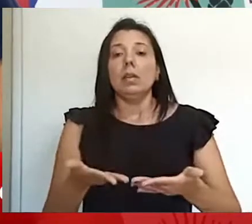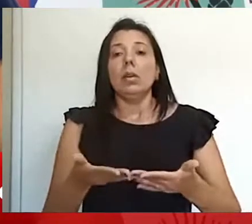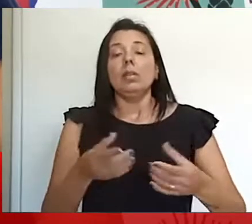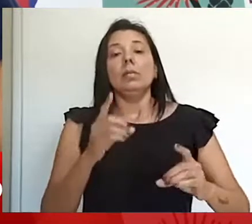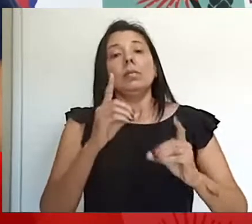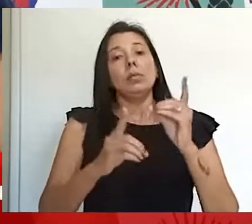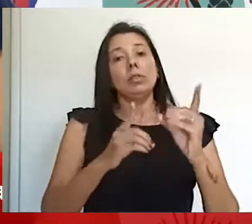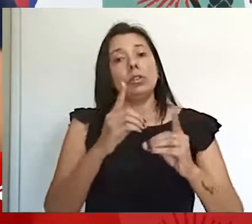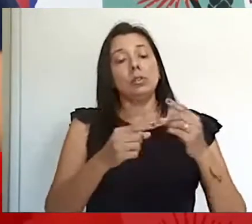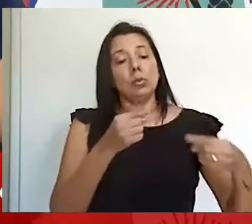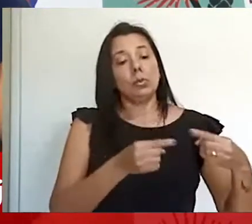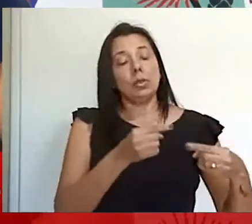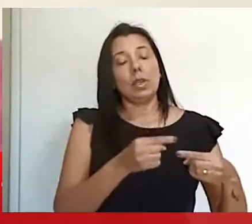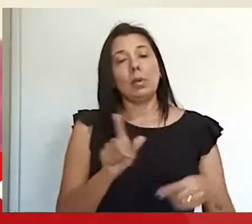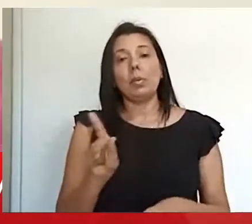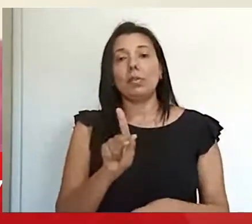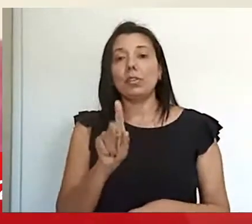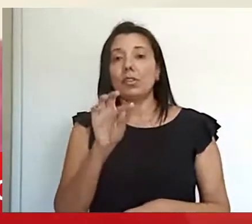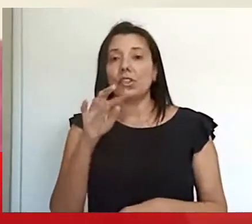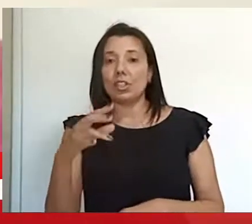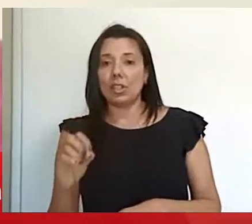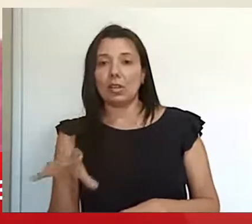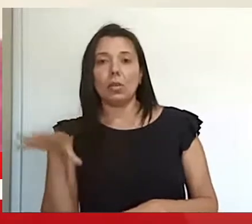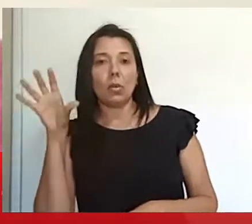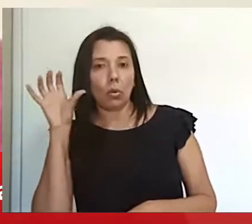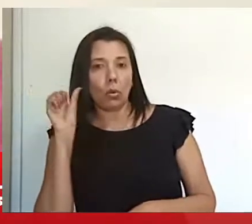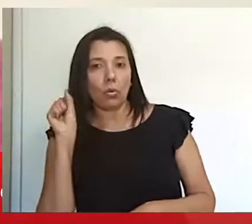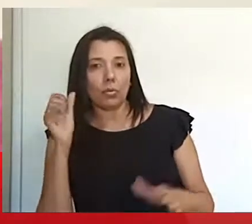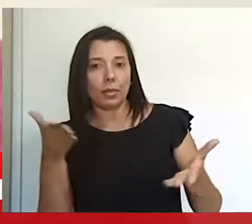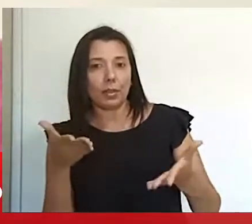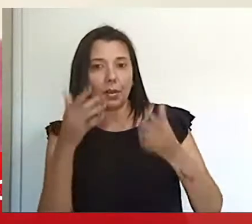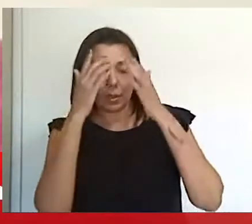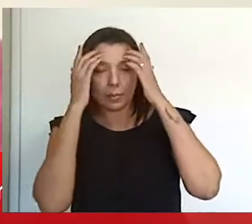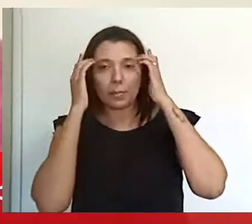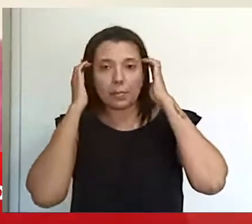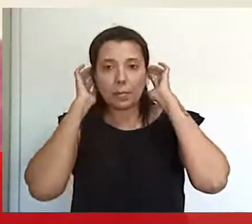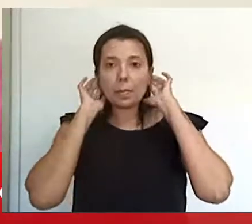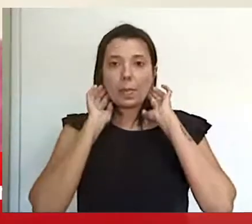Professor Tio Honório, o senhor está ouvindo a gente? Está escutando?